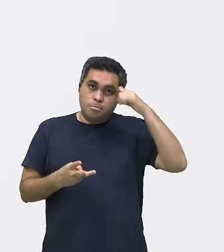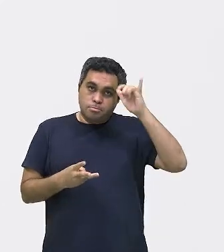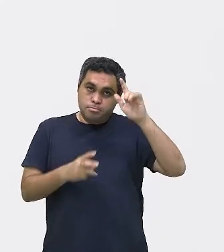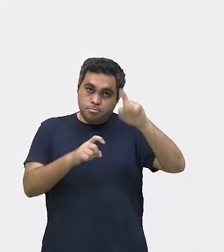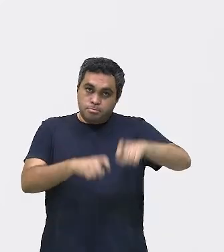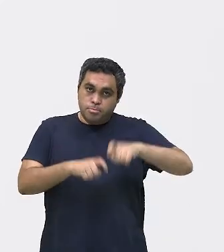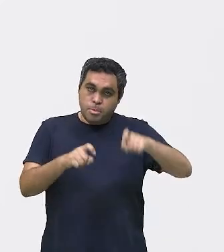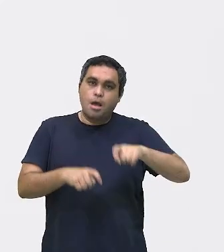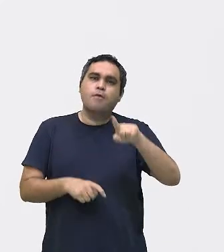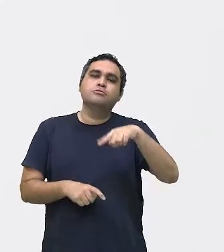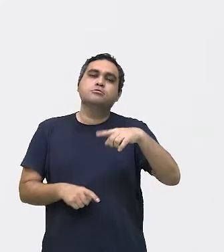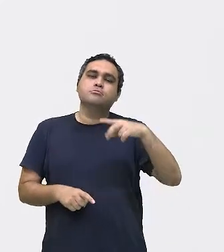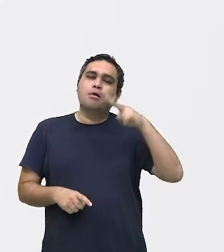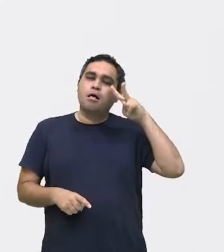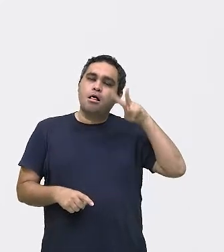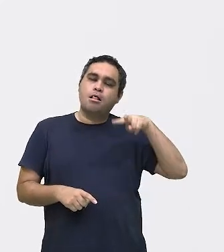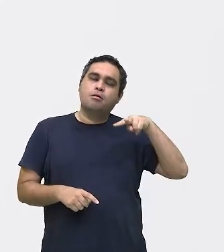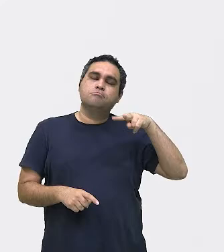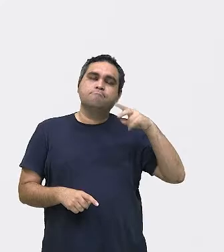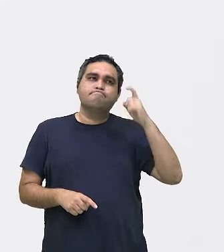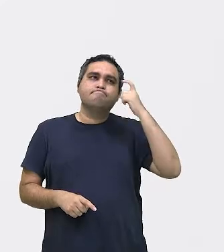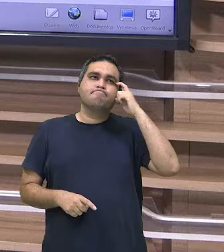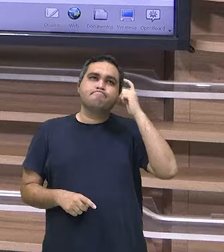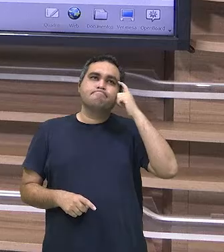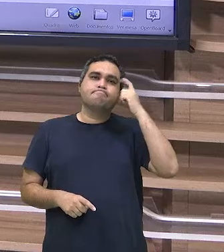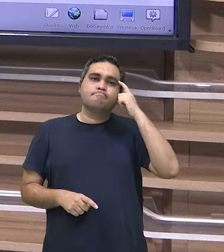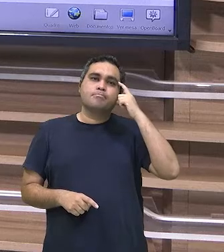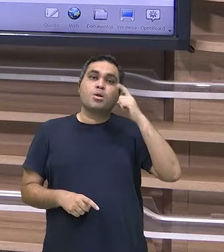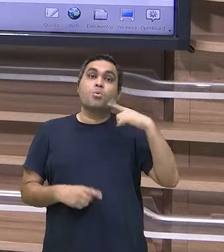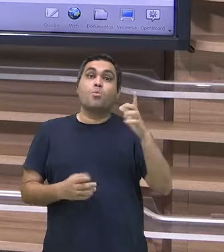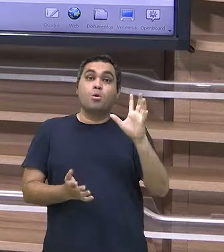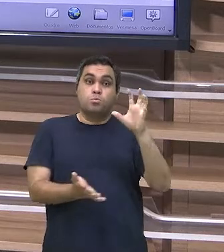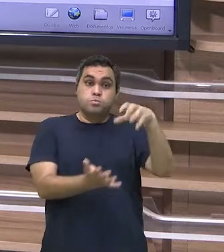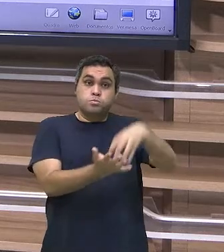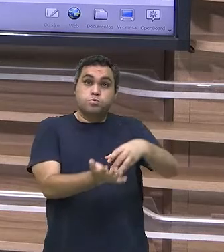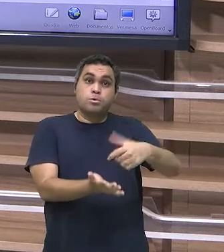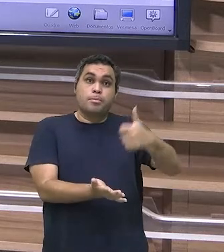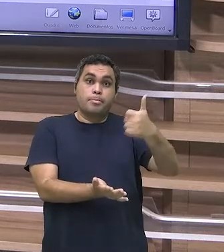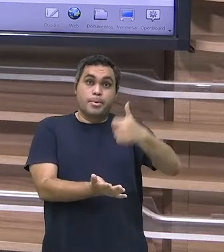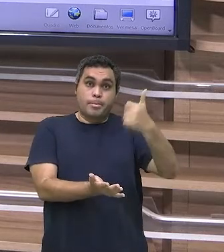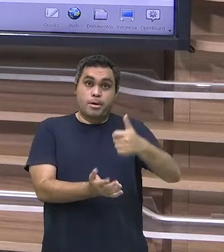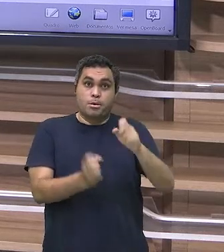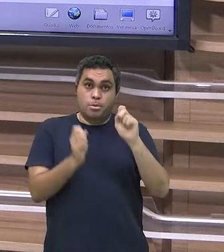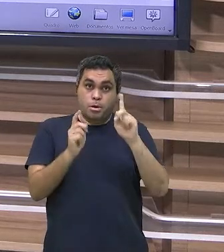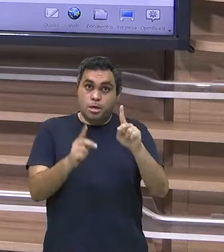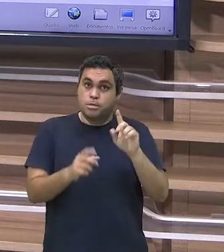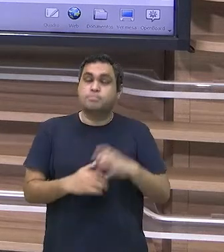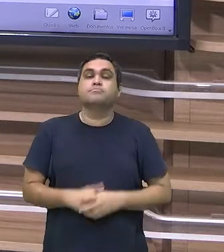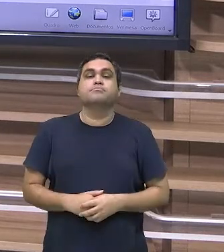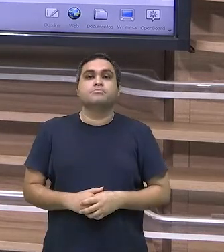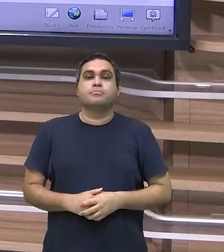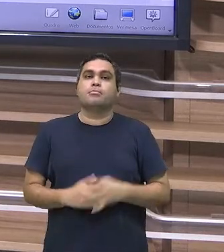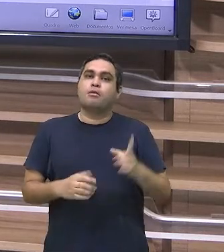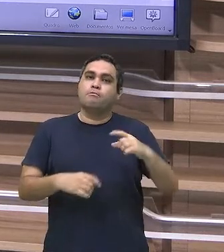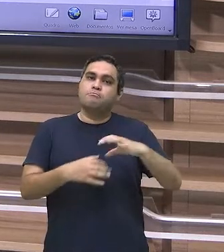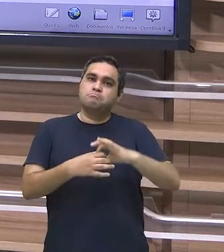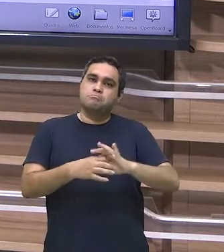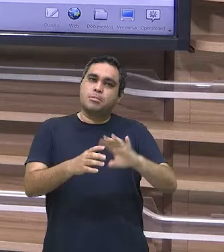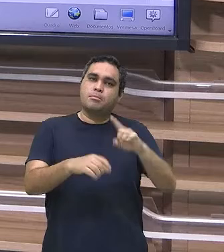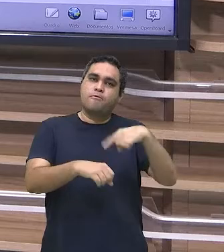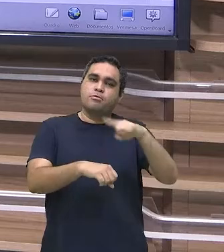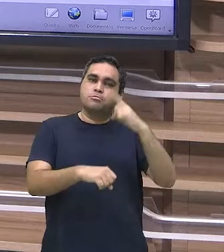dessas atividades. Temos aí apenas atividades econômicas do setor primário, tá bom? Então eu vou deixar um tempinho para